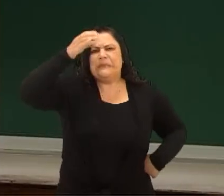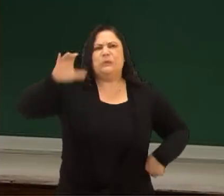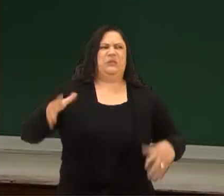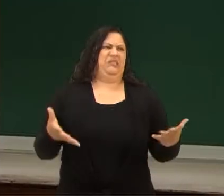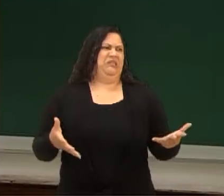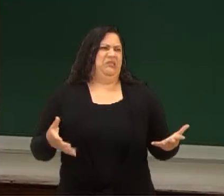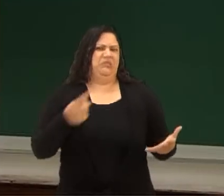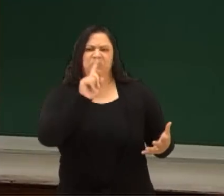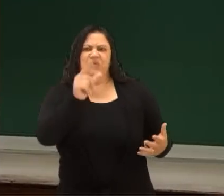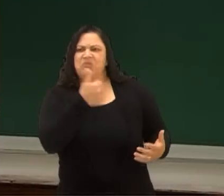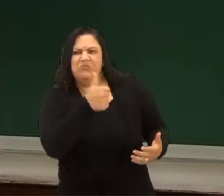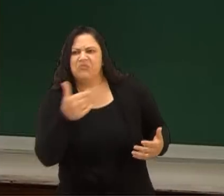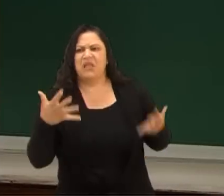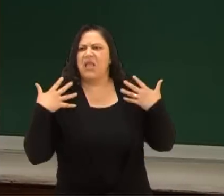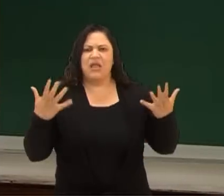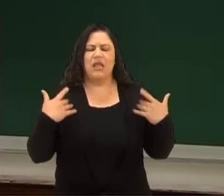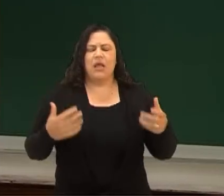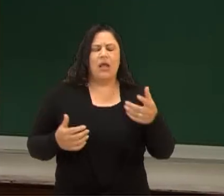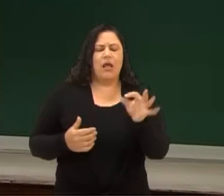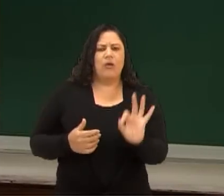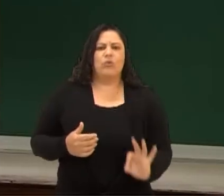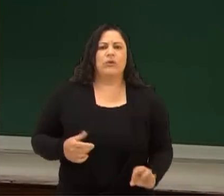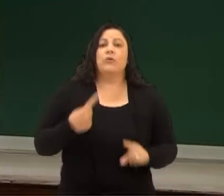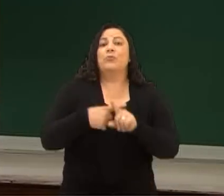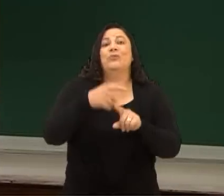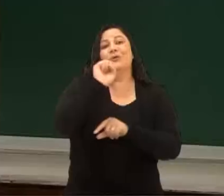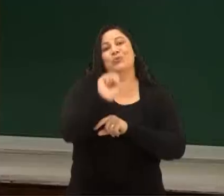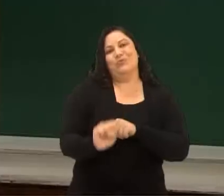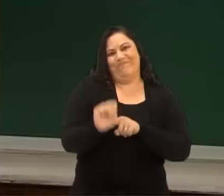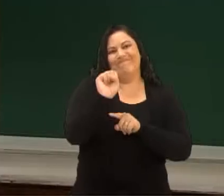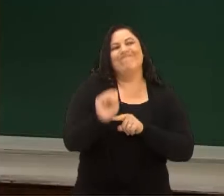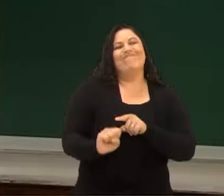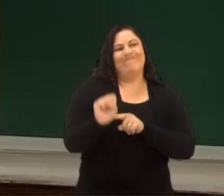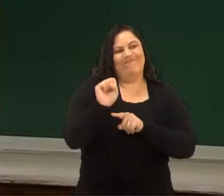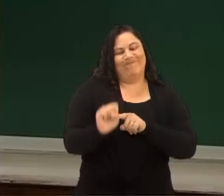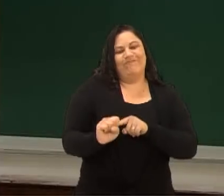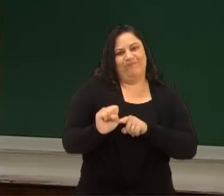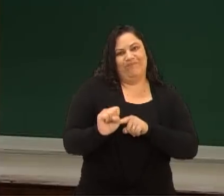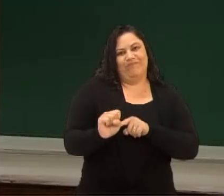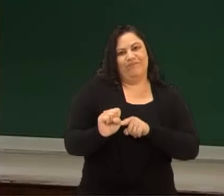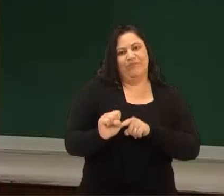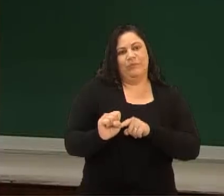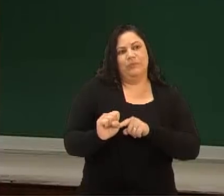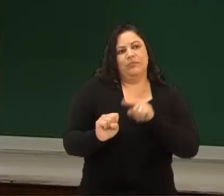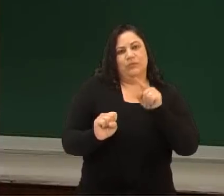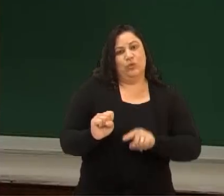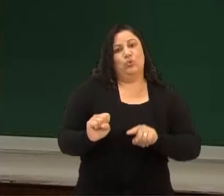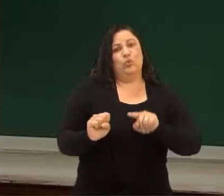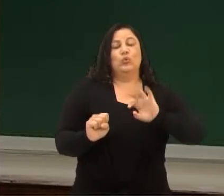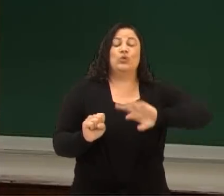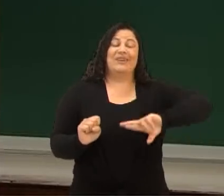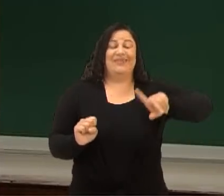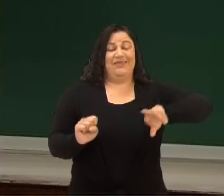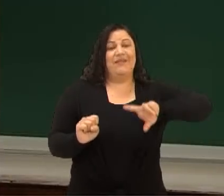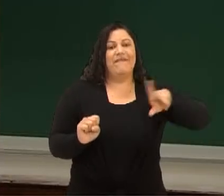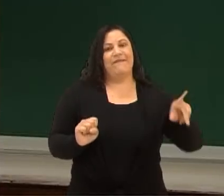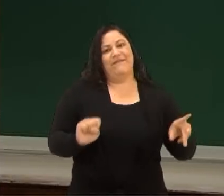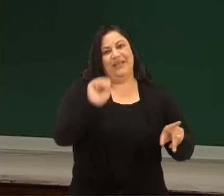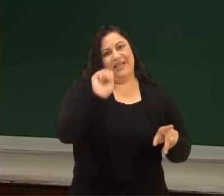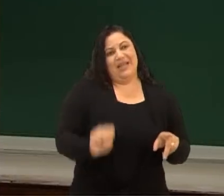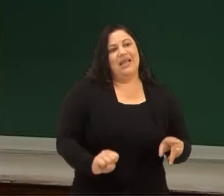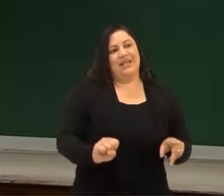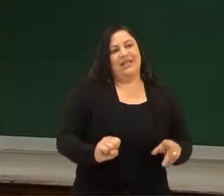calor assim. Por quê? Porque nós, aqui na região sul do Brasil, nós já estamos numa zona térmica diferente, nós já estamos na zona